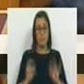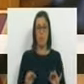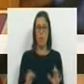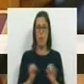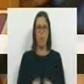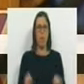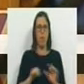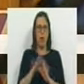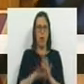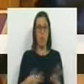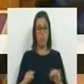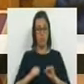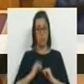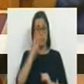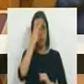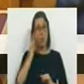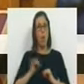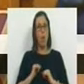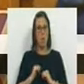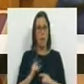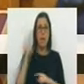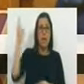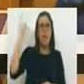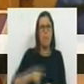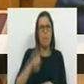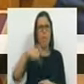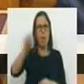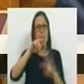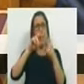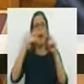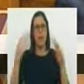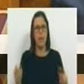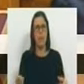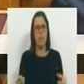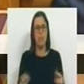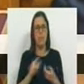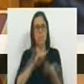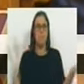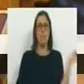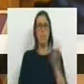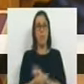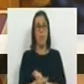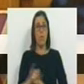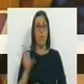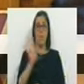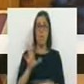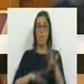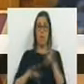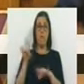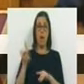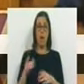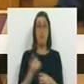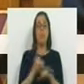não há condições, na nossa perspectiva, para impor às autarquias que mudem radicalmente a sua conduta,